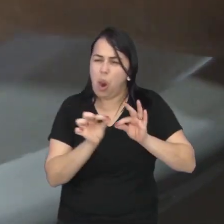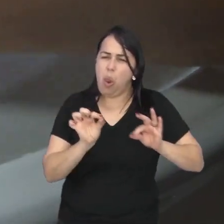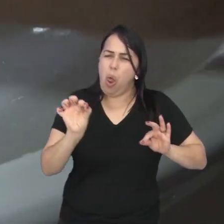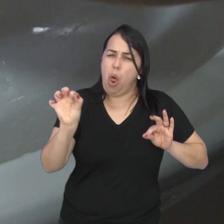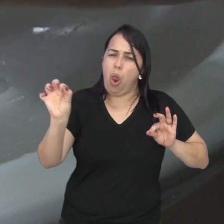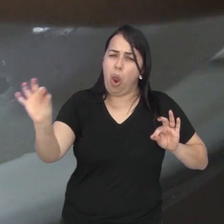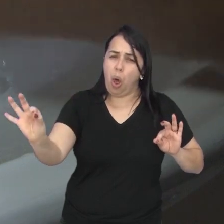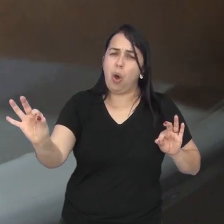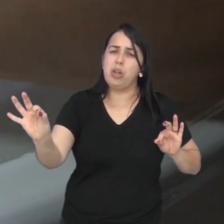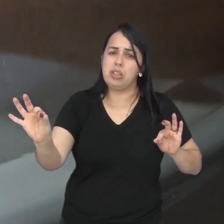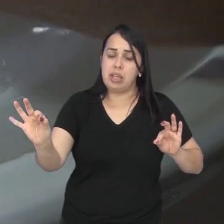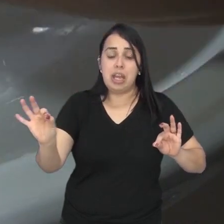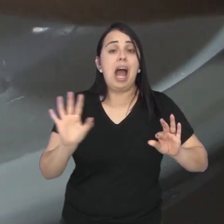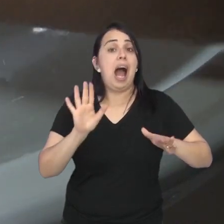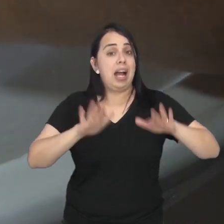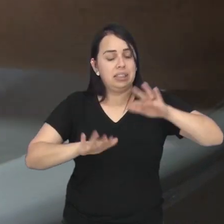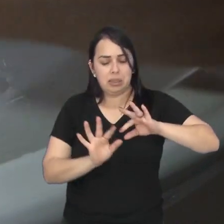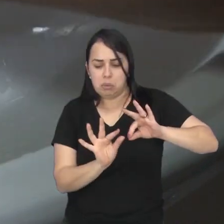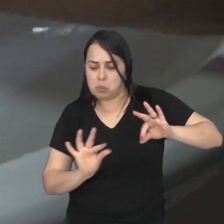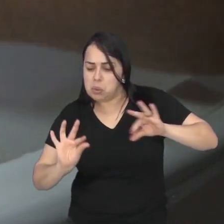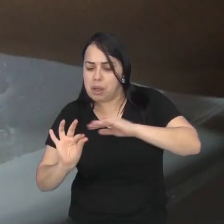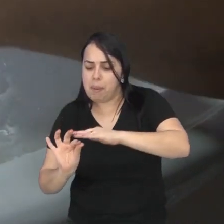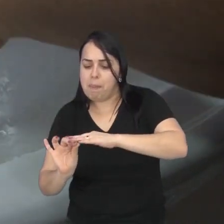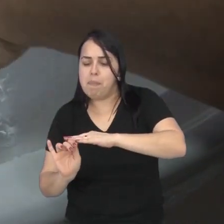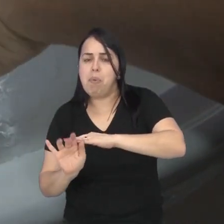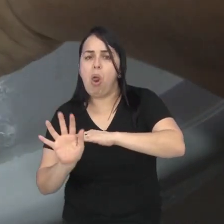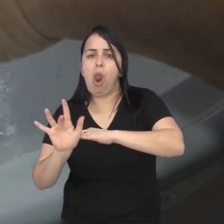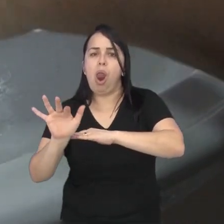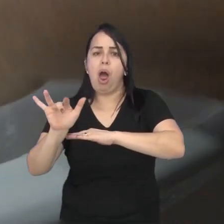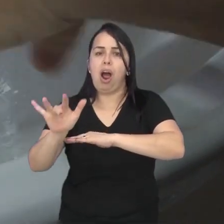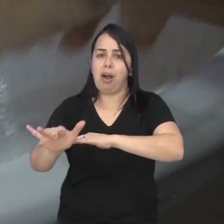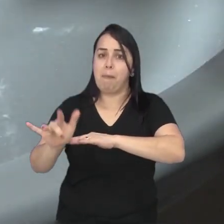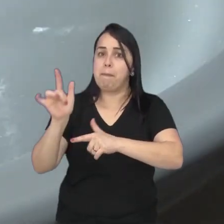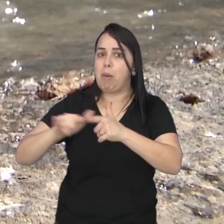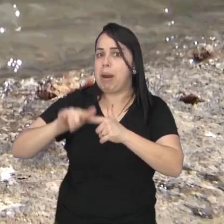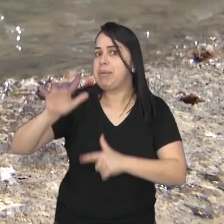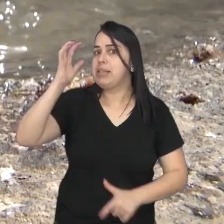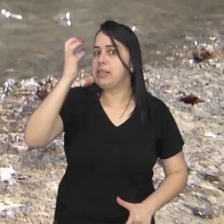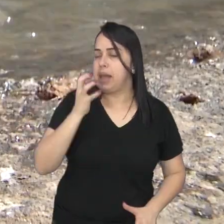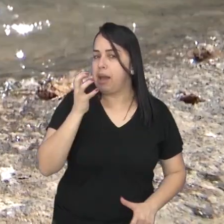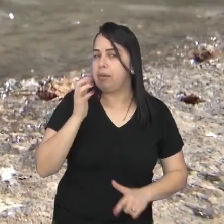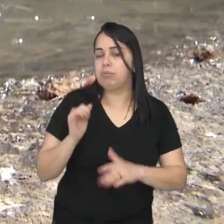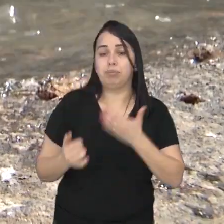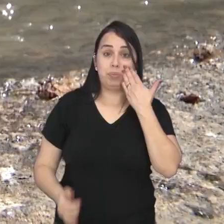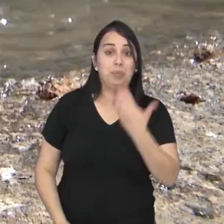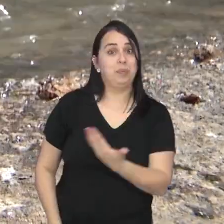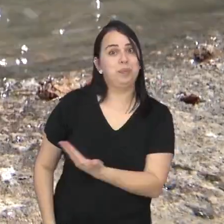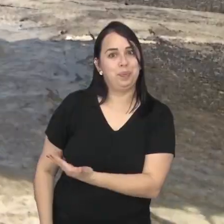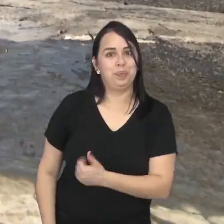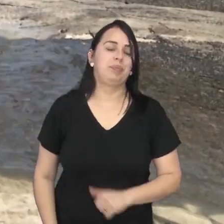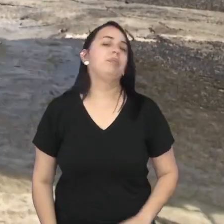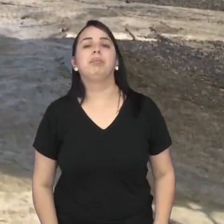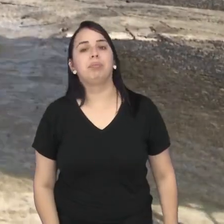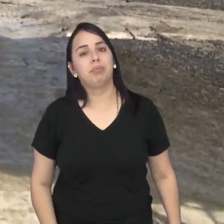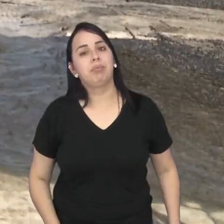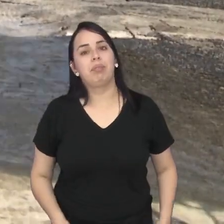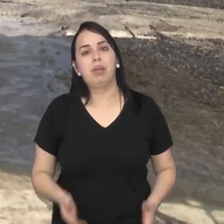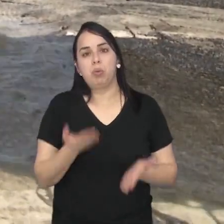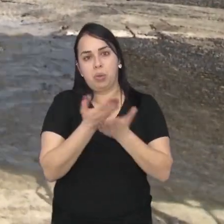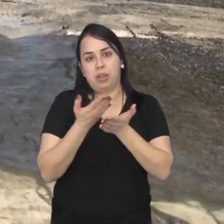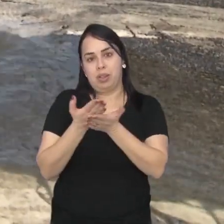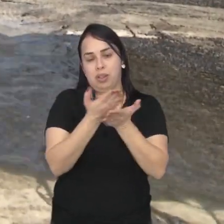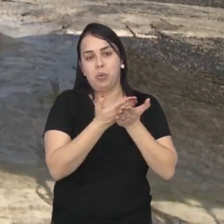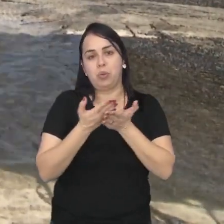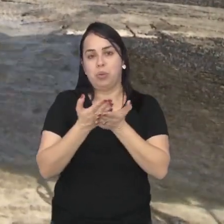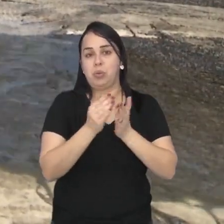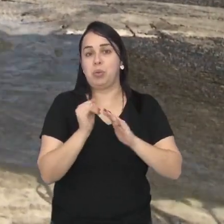casas. Um caminho que muitas vezes esconde um problema sério: a perda de água. Um estudo feito